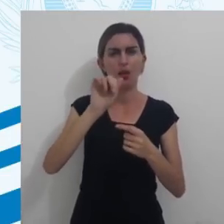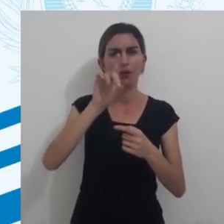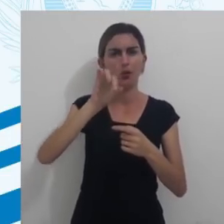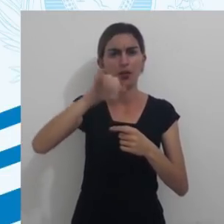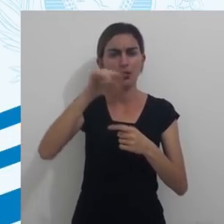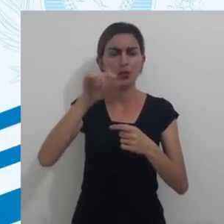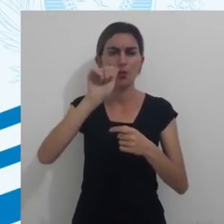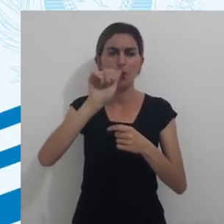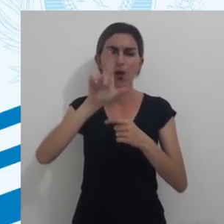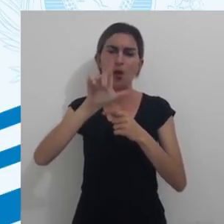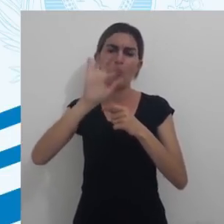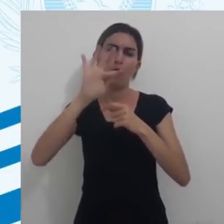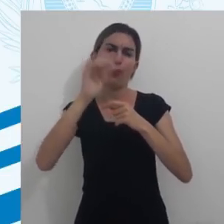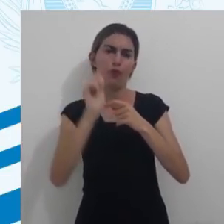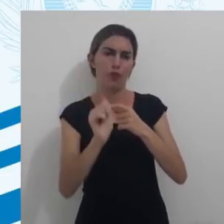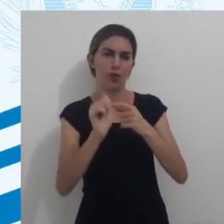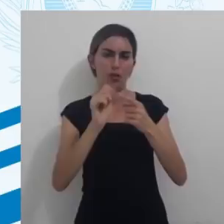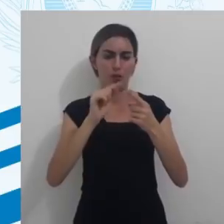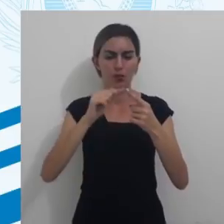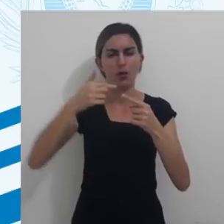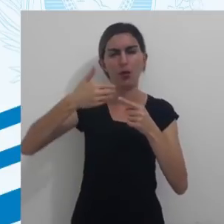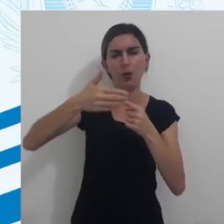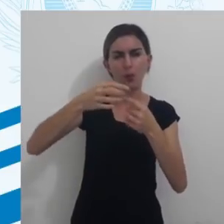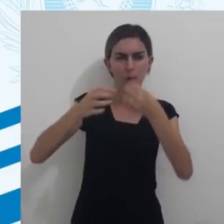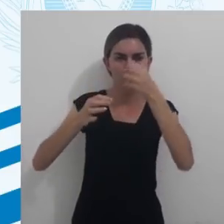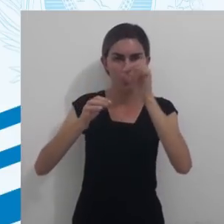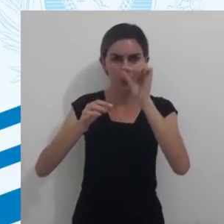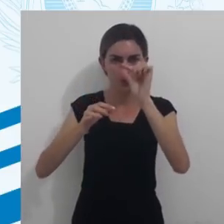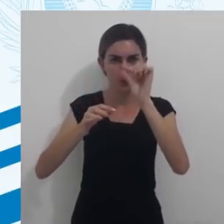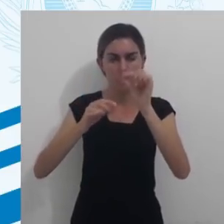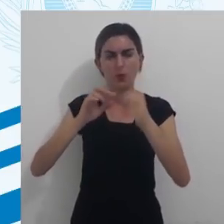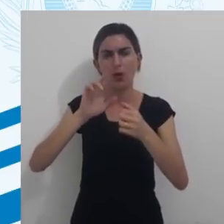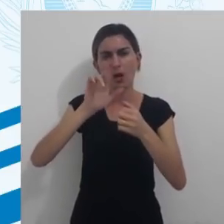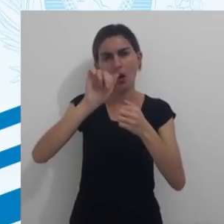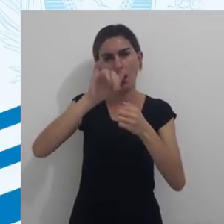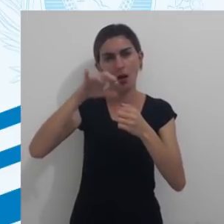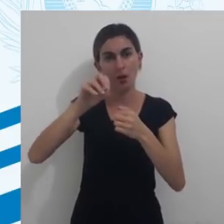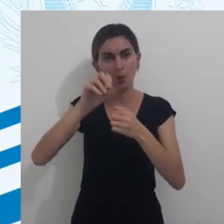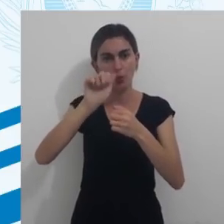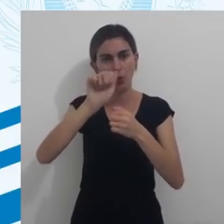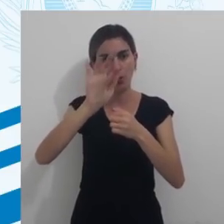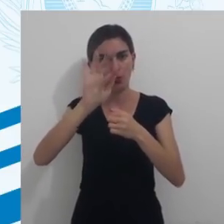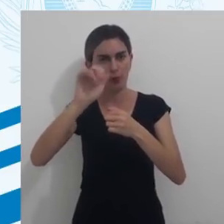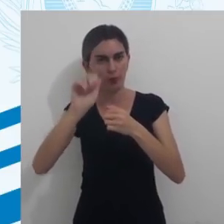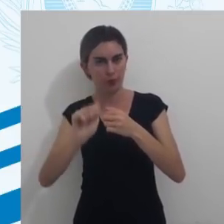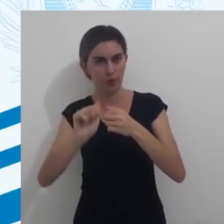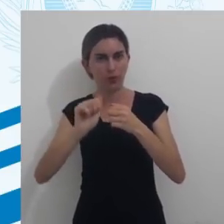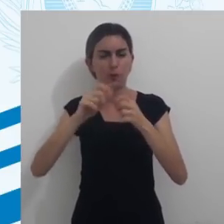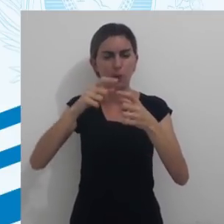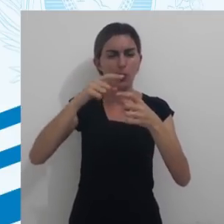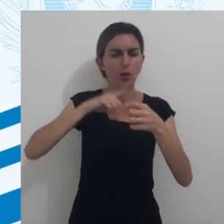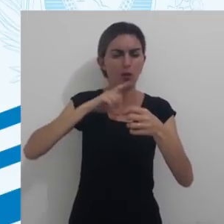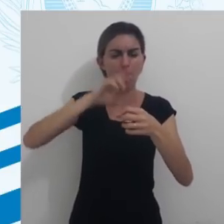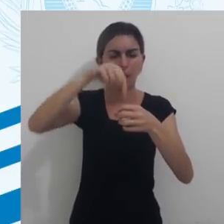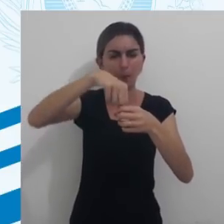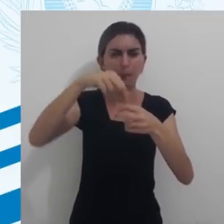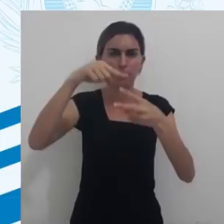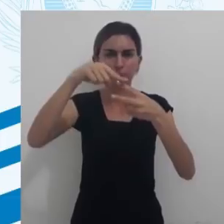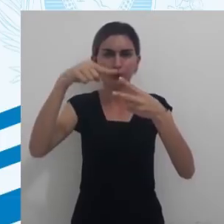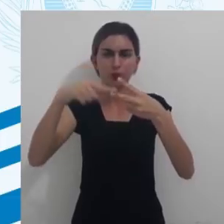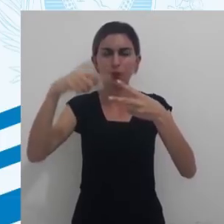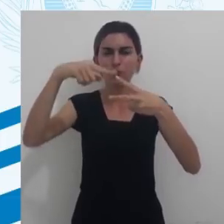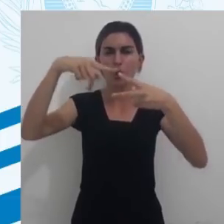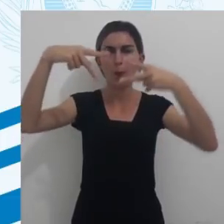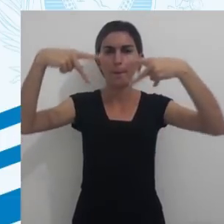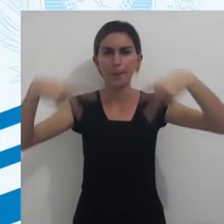radiação alfa, que é também chamada partícula alfa ou raio alfa. São partículas carregadas por 2